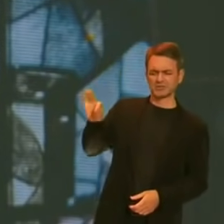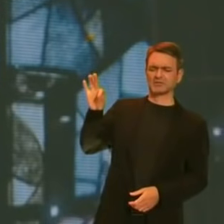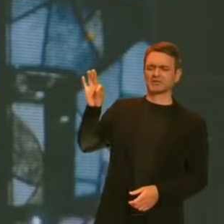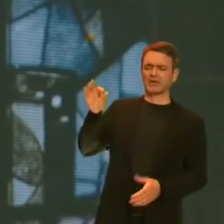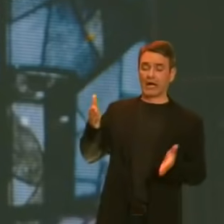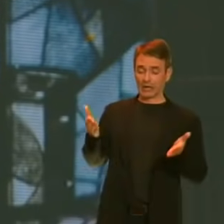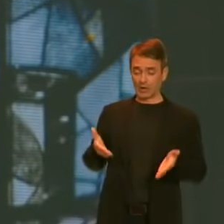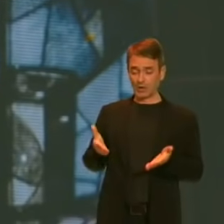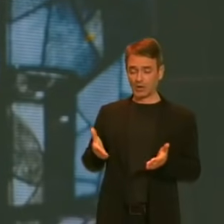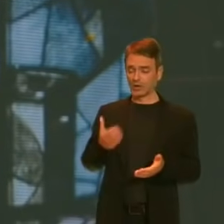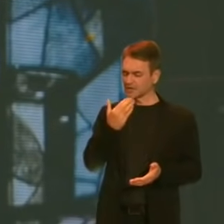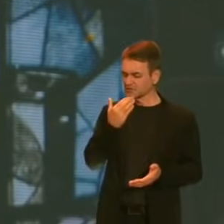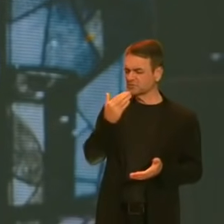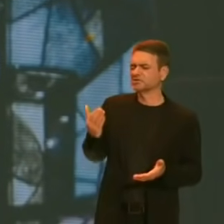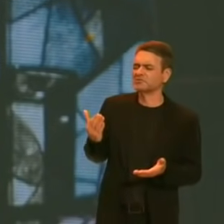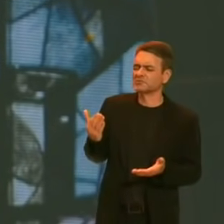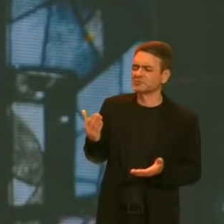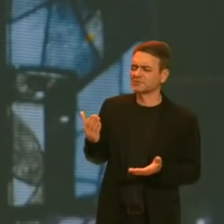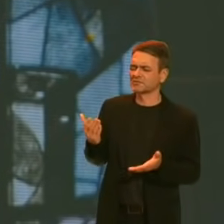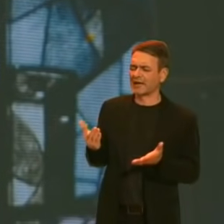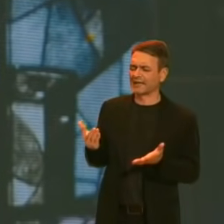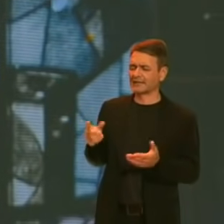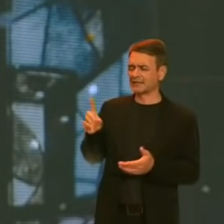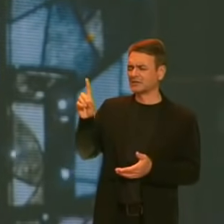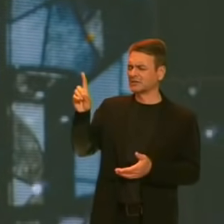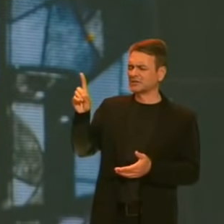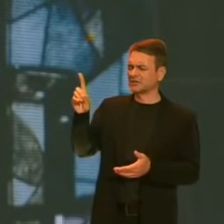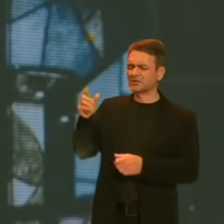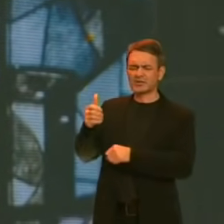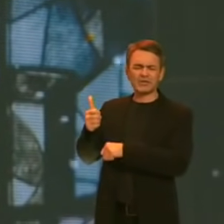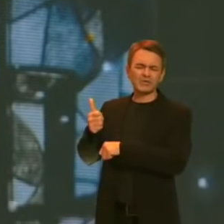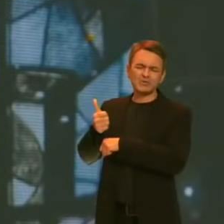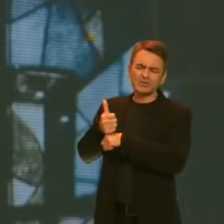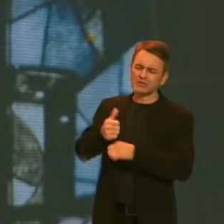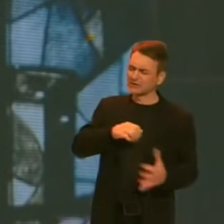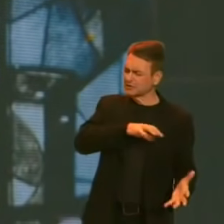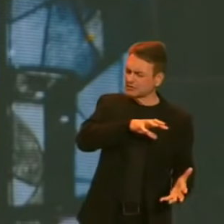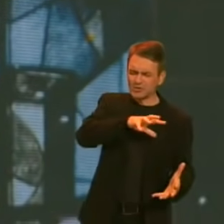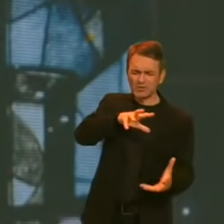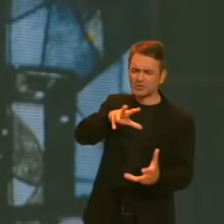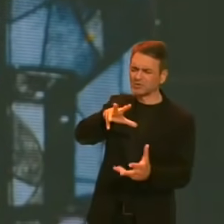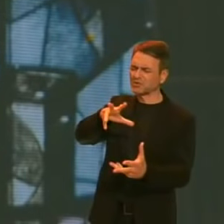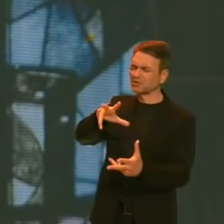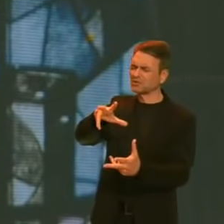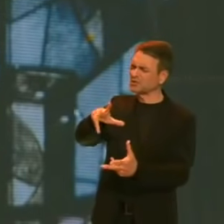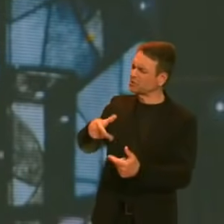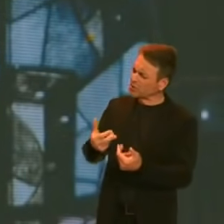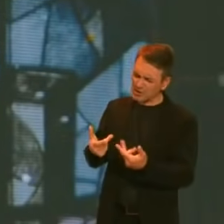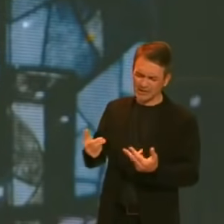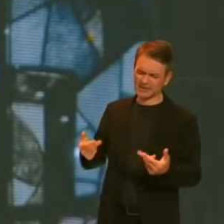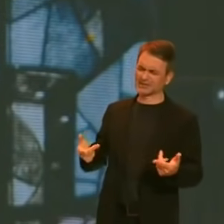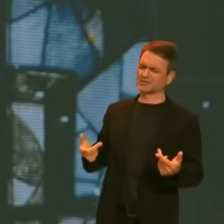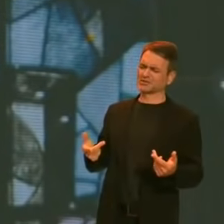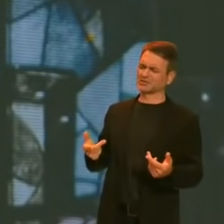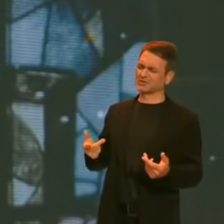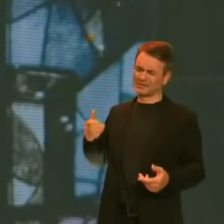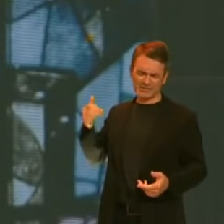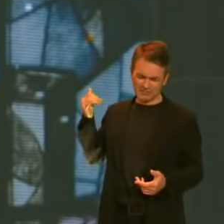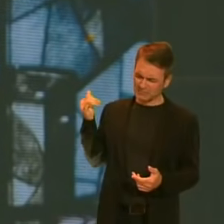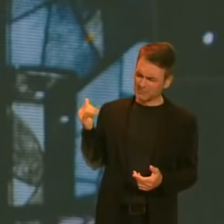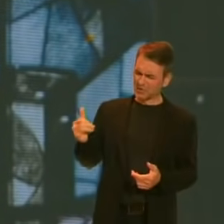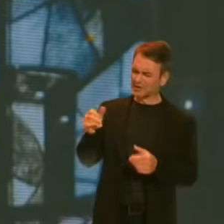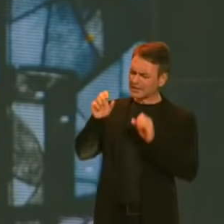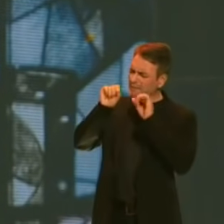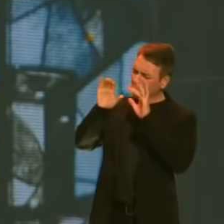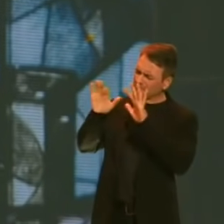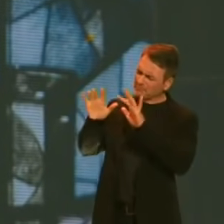igreja pede é: declara, Senhor, Tu que és o dono do universo, Tu que és o Senhor, declara a Tua bênção sobre esse